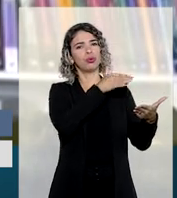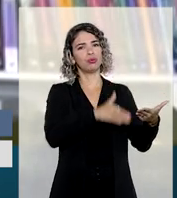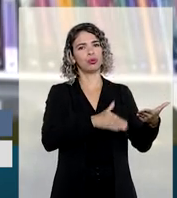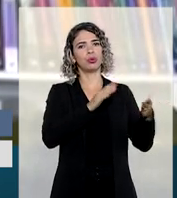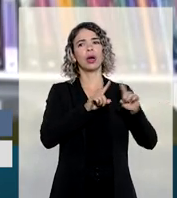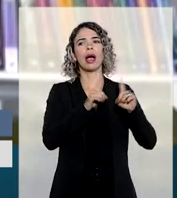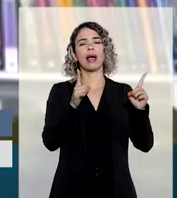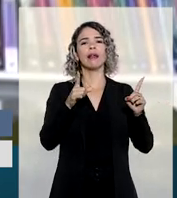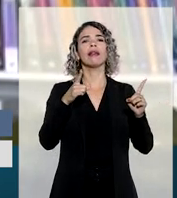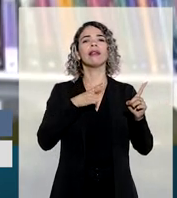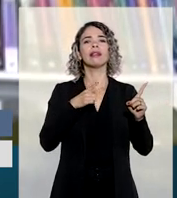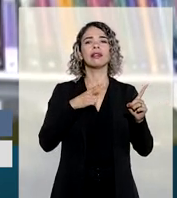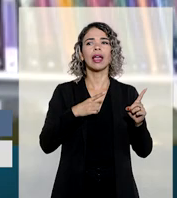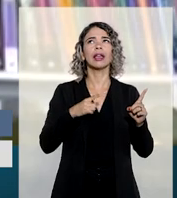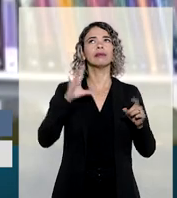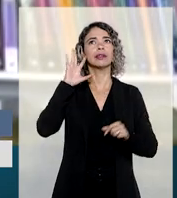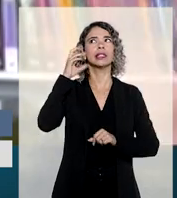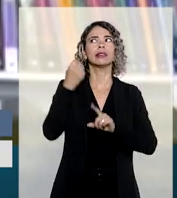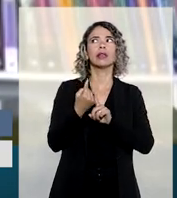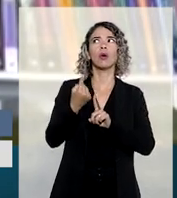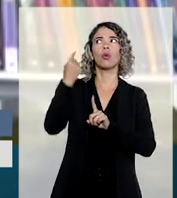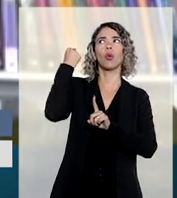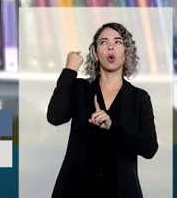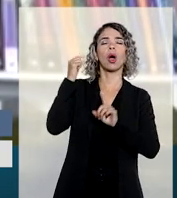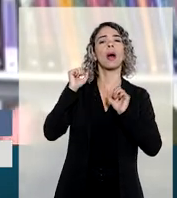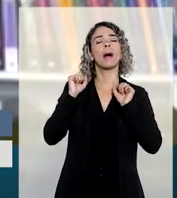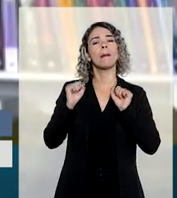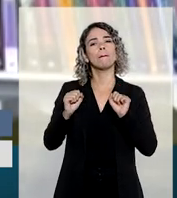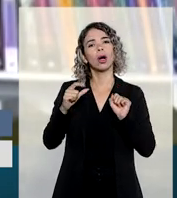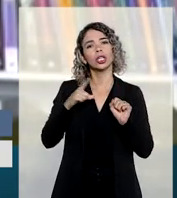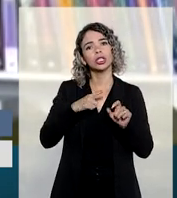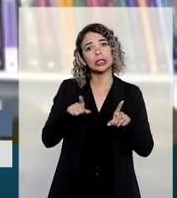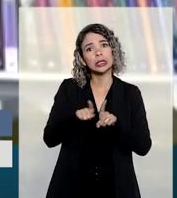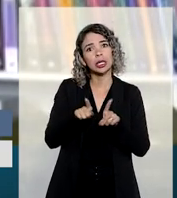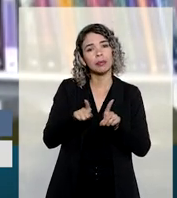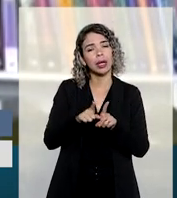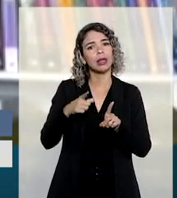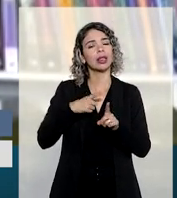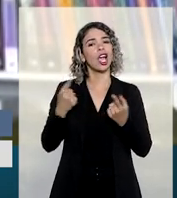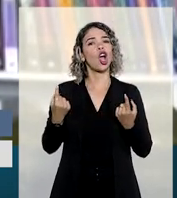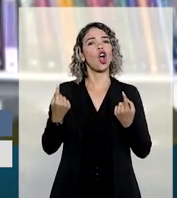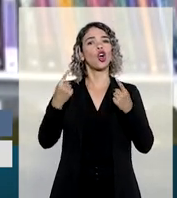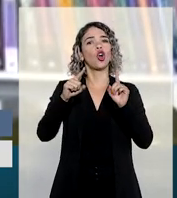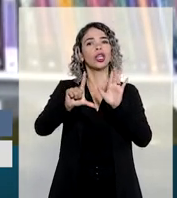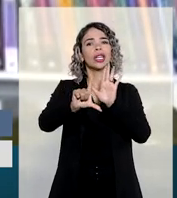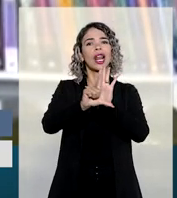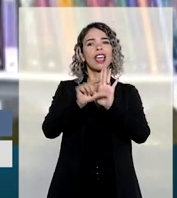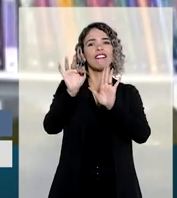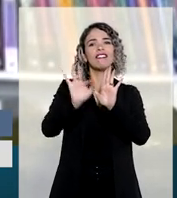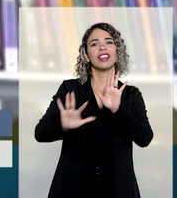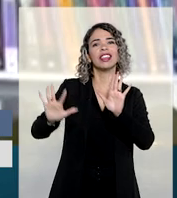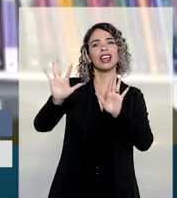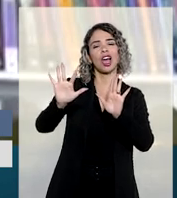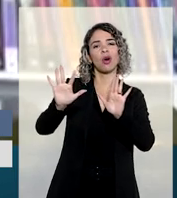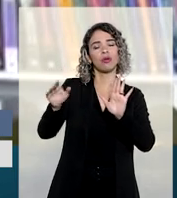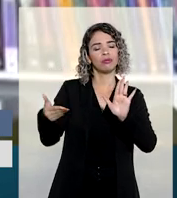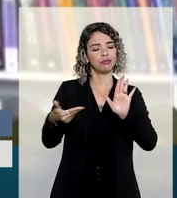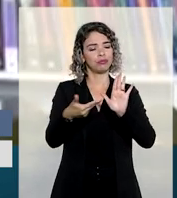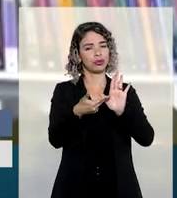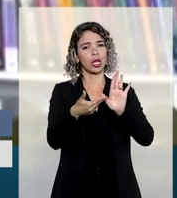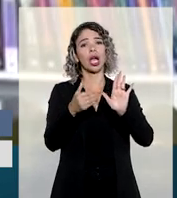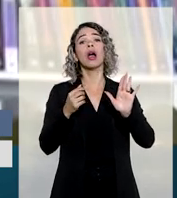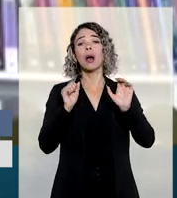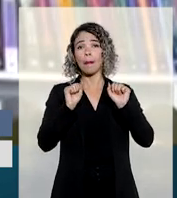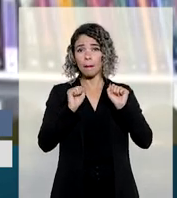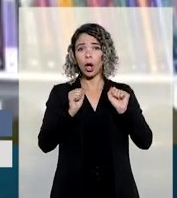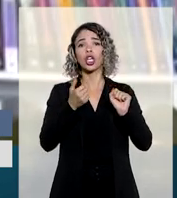a rejeição desses embargos, se indevida, pode ensejar, inclusive, uma violação à lei federal apontada no